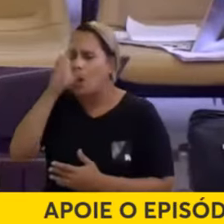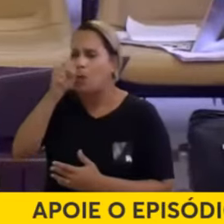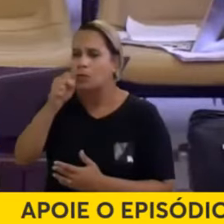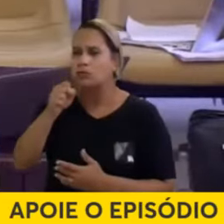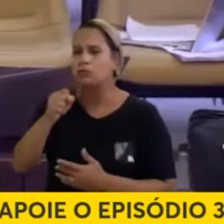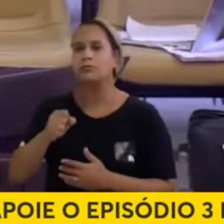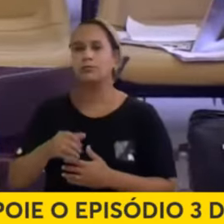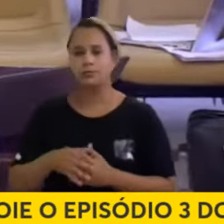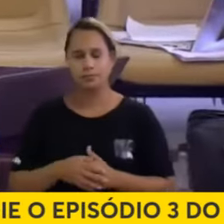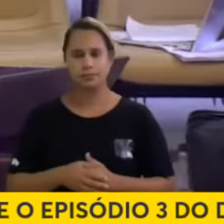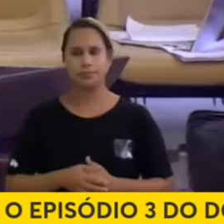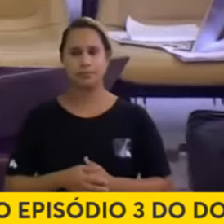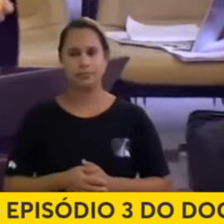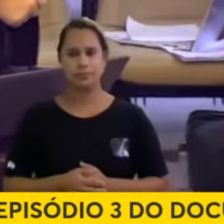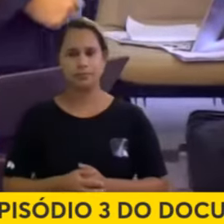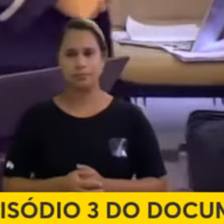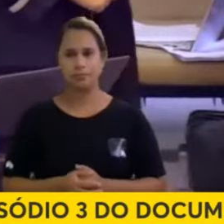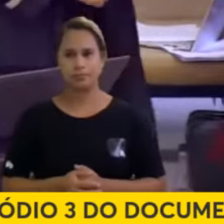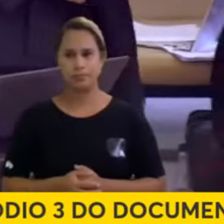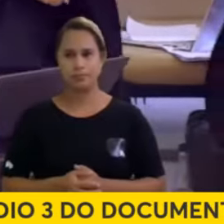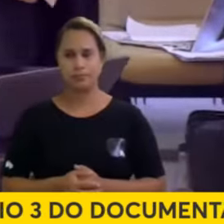Riscado aí